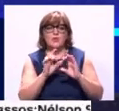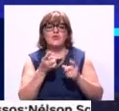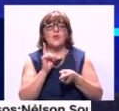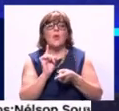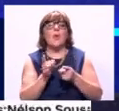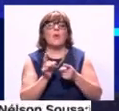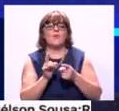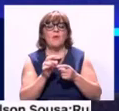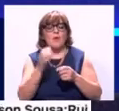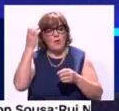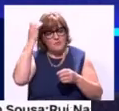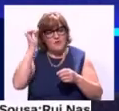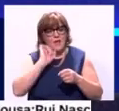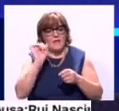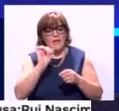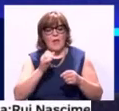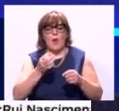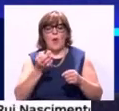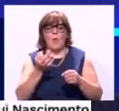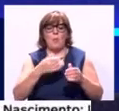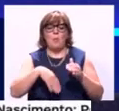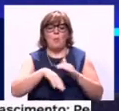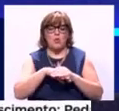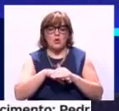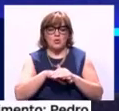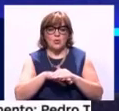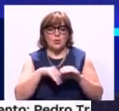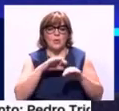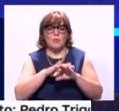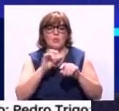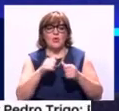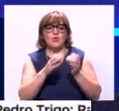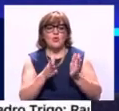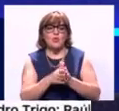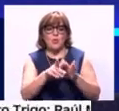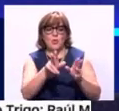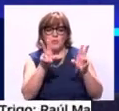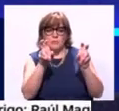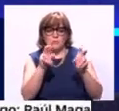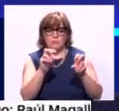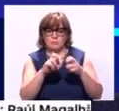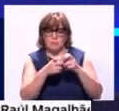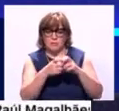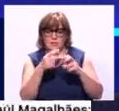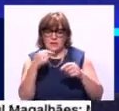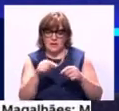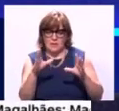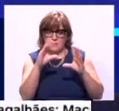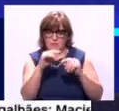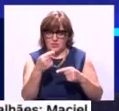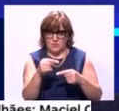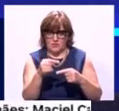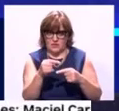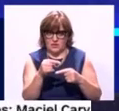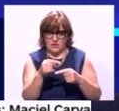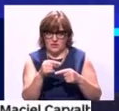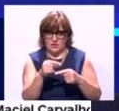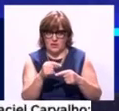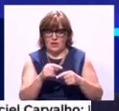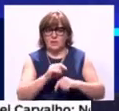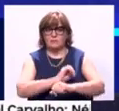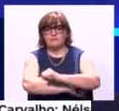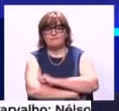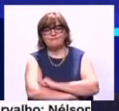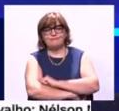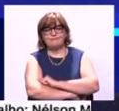Qual foi a comunicação oficial do Futebol Clube Porto, da direção, sobre todos estes casos? Mais uma vez, Júlio,